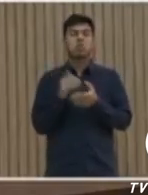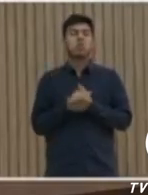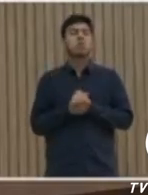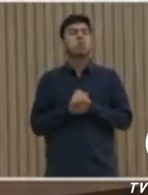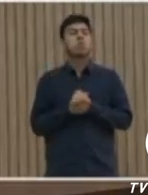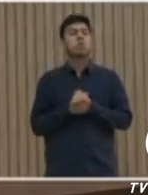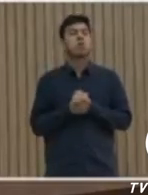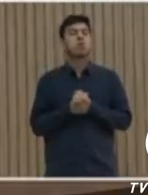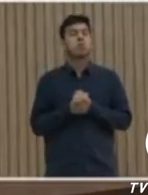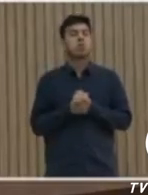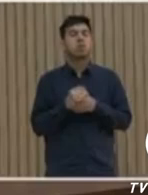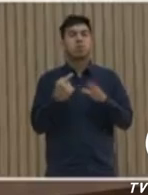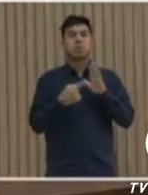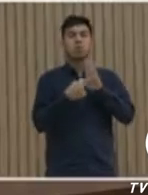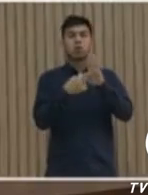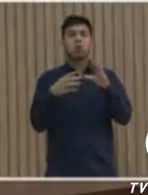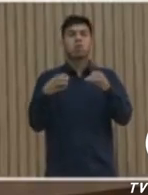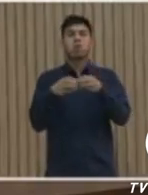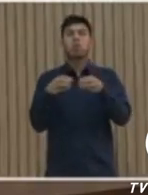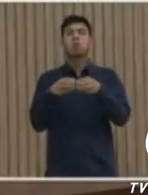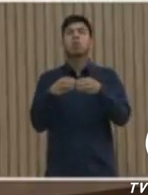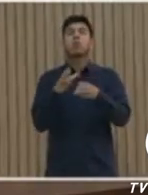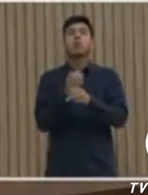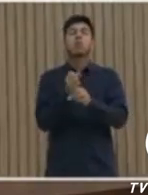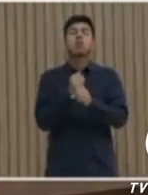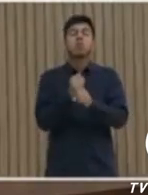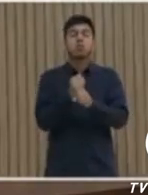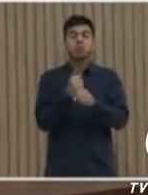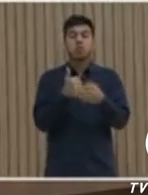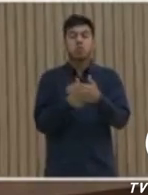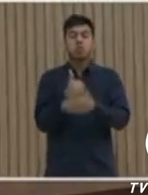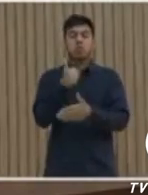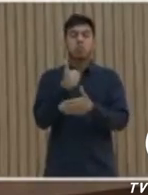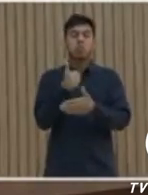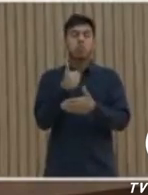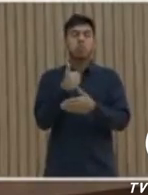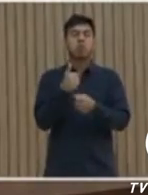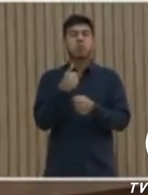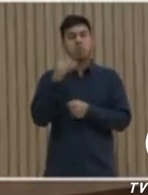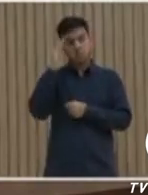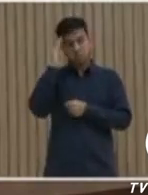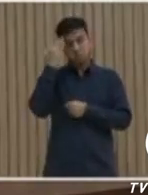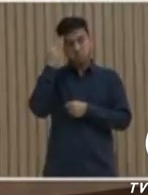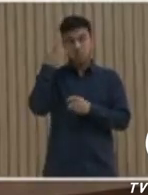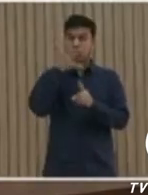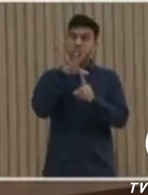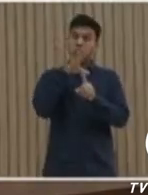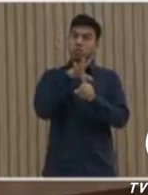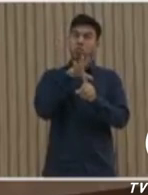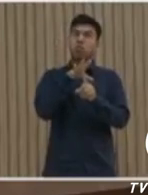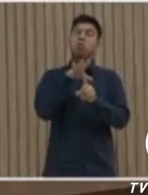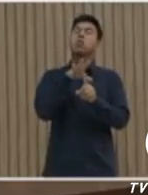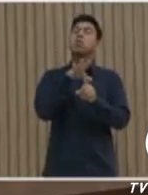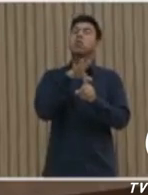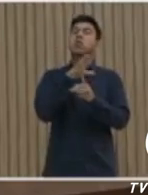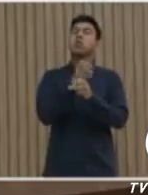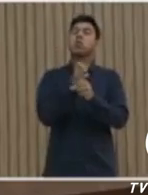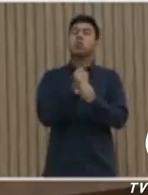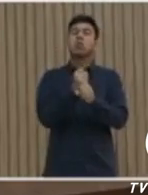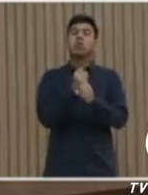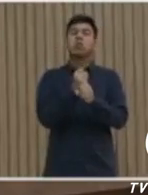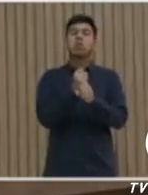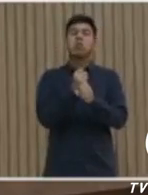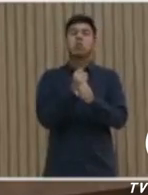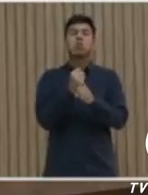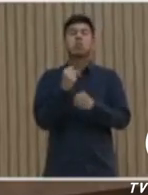Então feito isto a comissão de orçamento e Finanças deu parecer favorável considerando aí que o impacto eh orçamentar